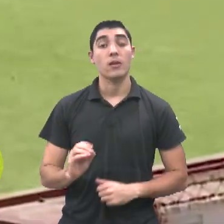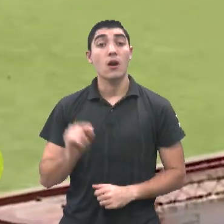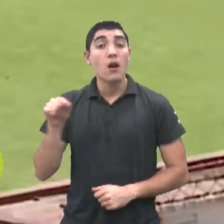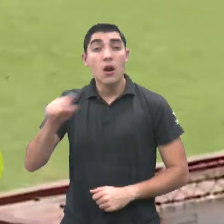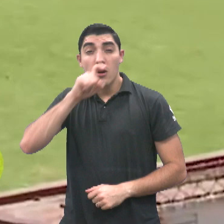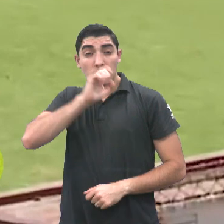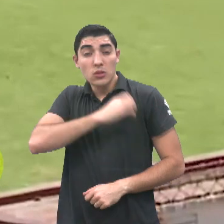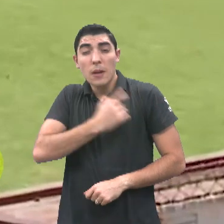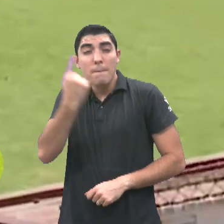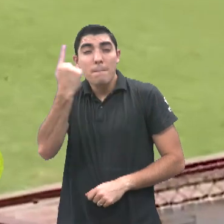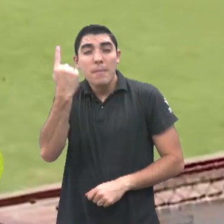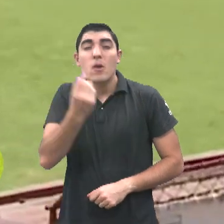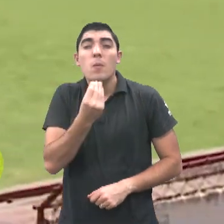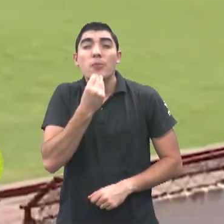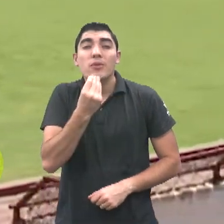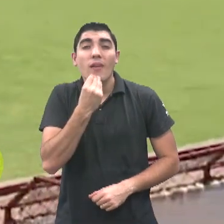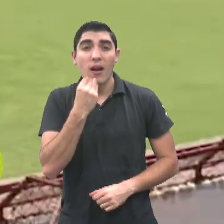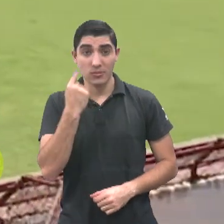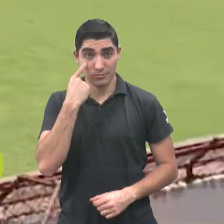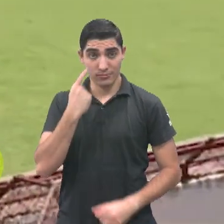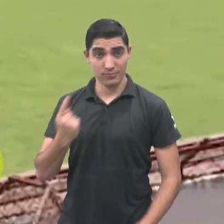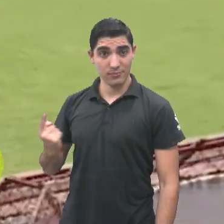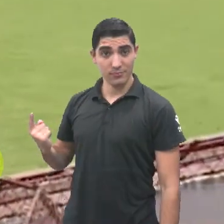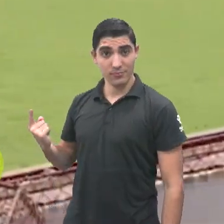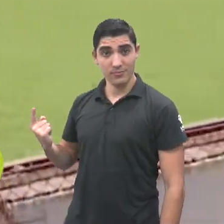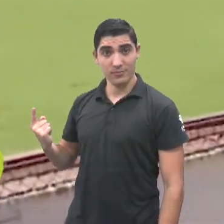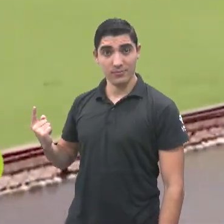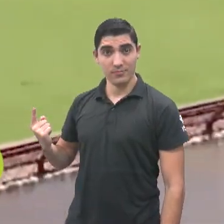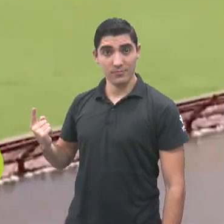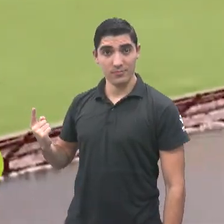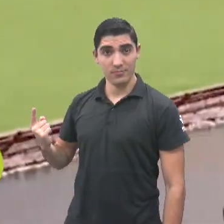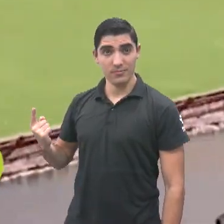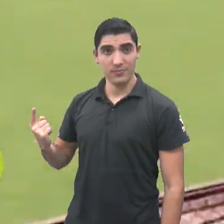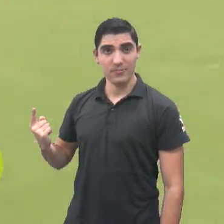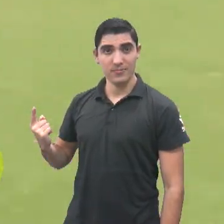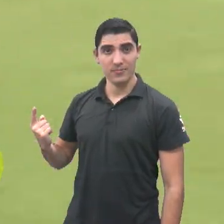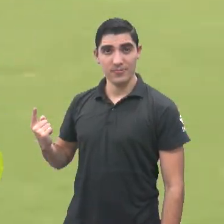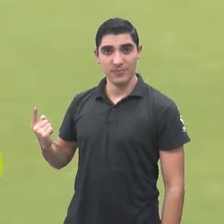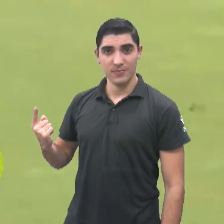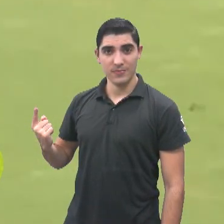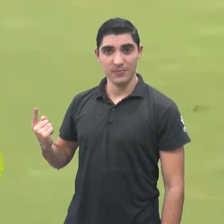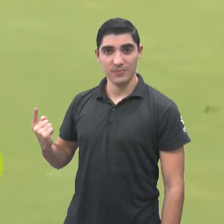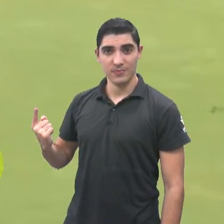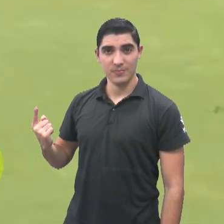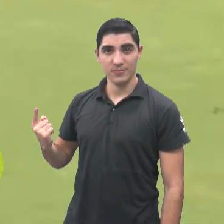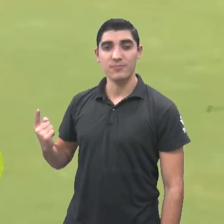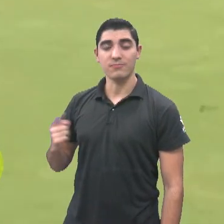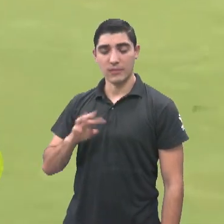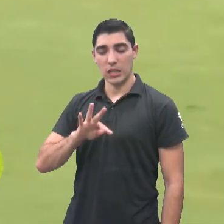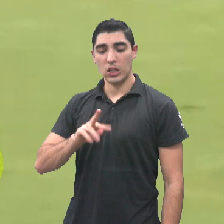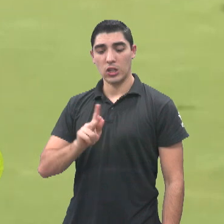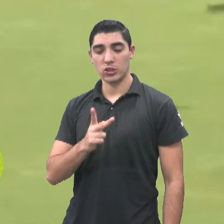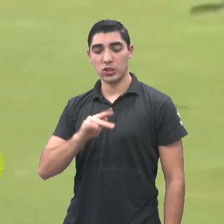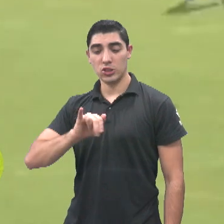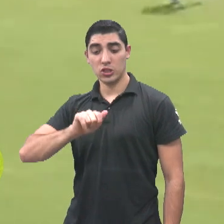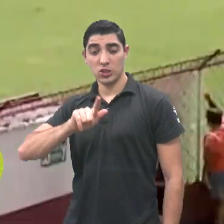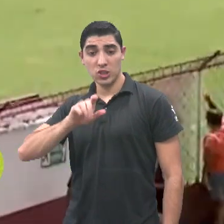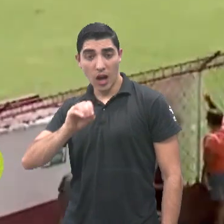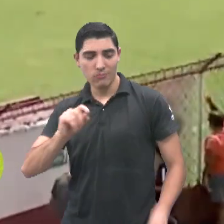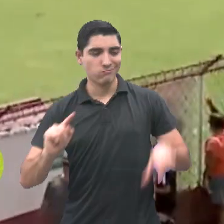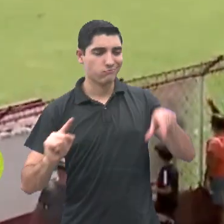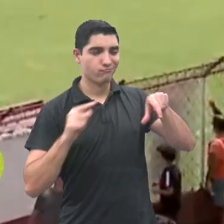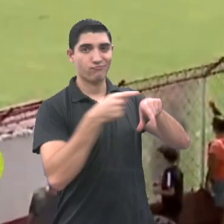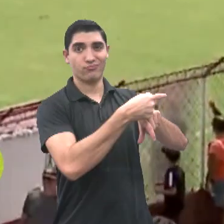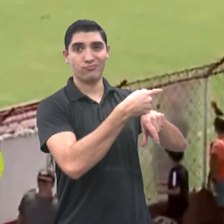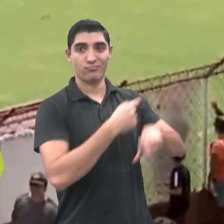finalização do São José só saiu aos 29. Lauan tentou o chute, foi bloqueado. Na sobra, Thiago Rubim arriscou por cima do gol de André.